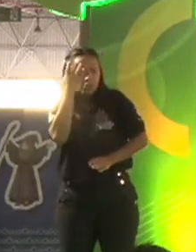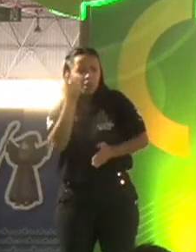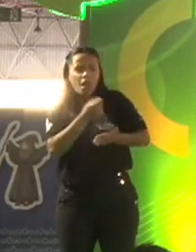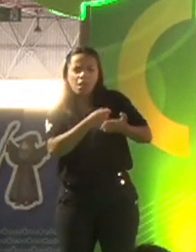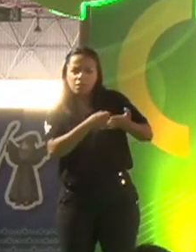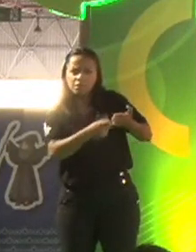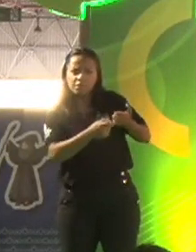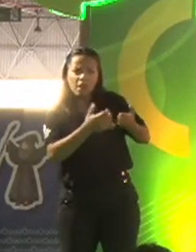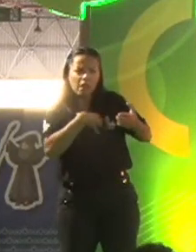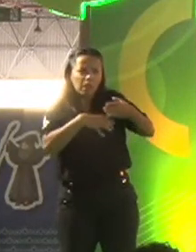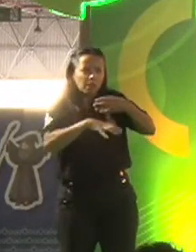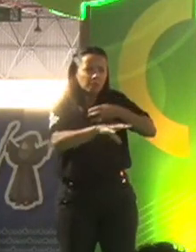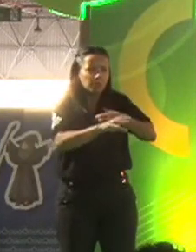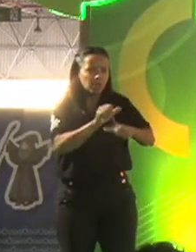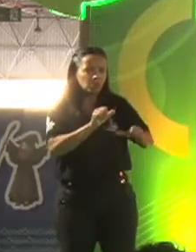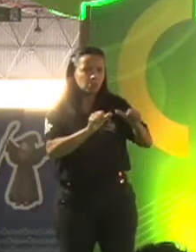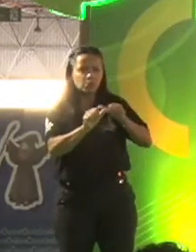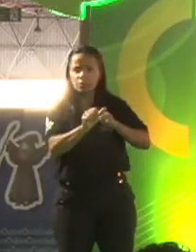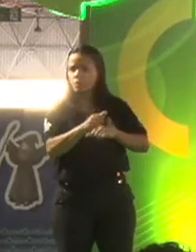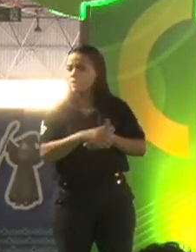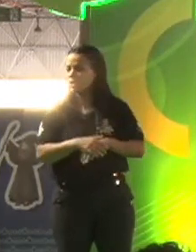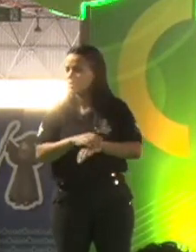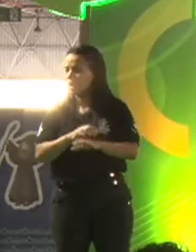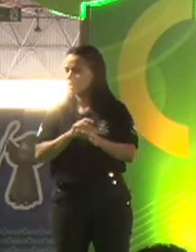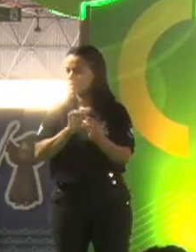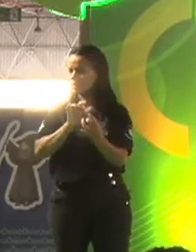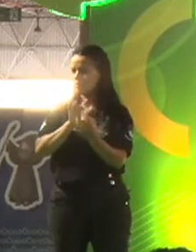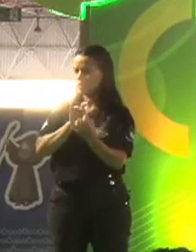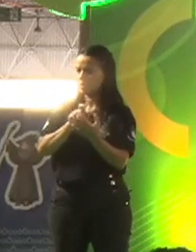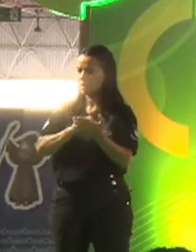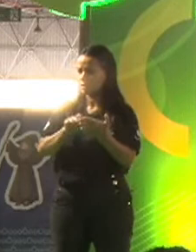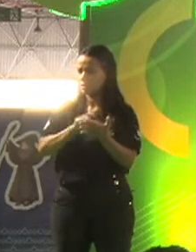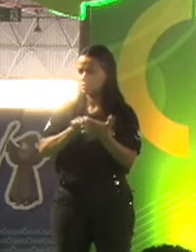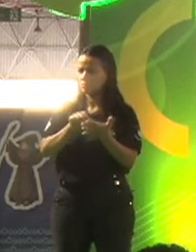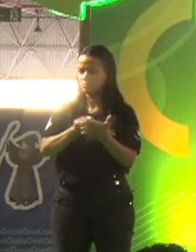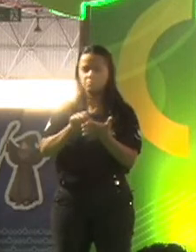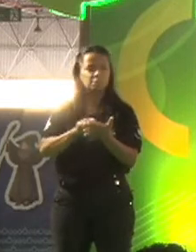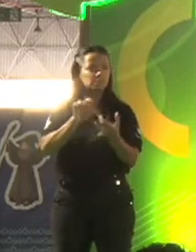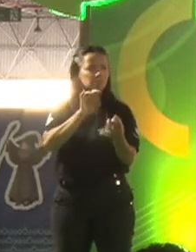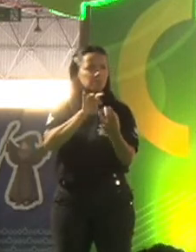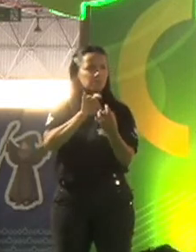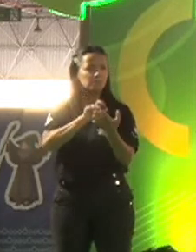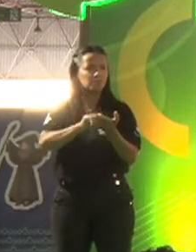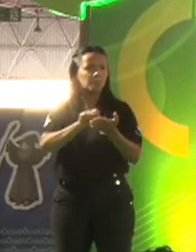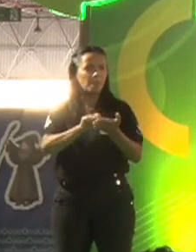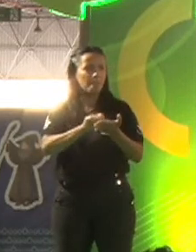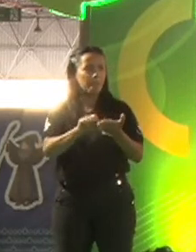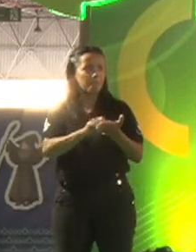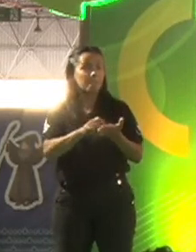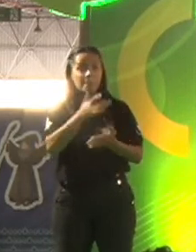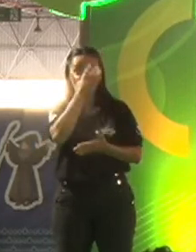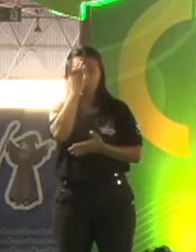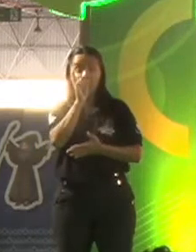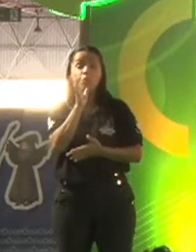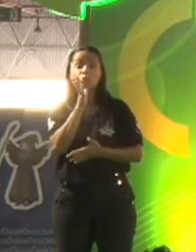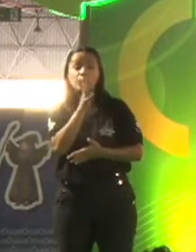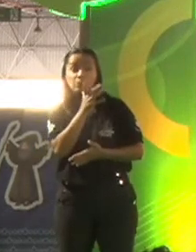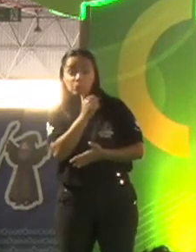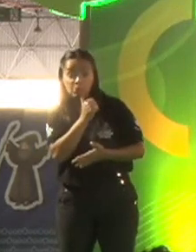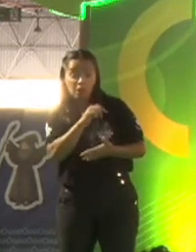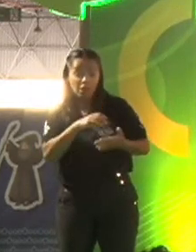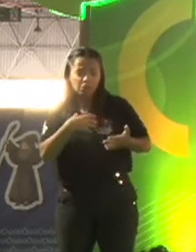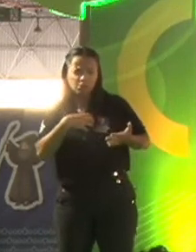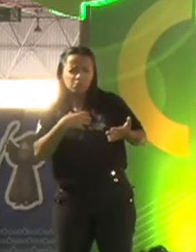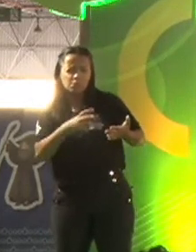uma pessoa que escreve a não demorou muito é um tom Então demorou demais